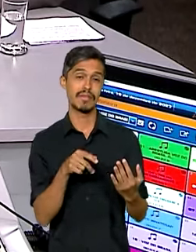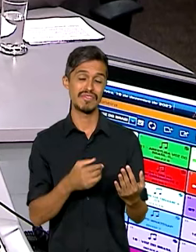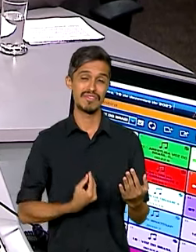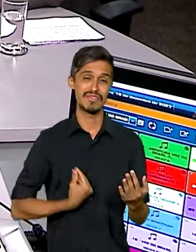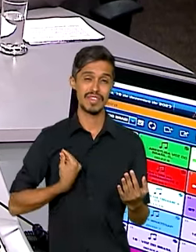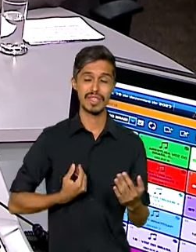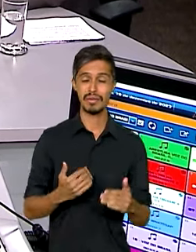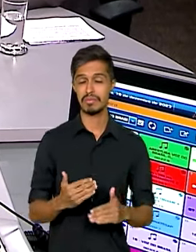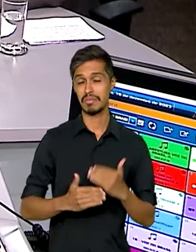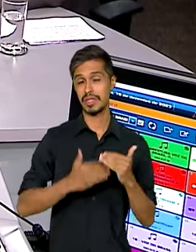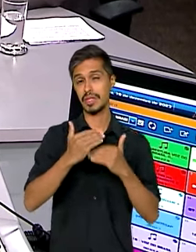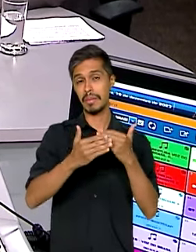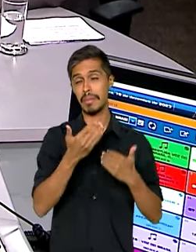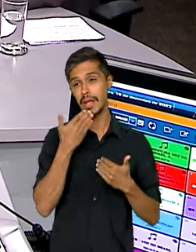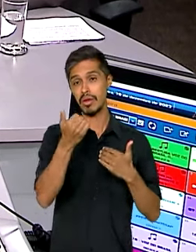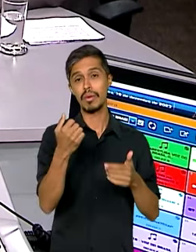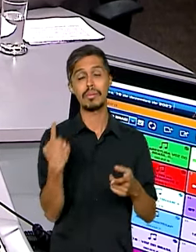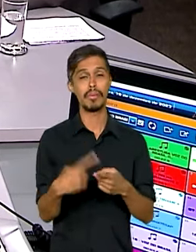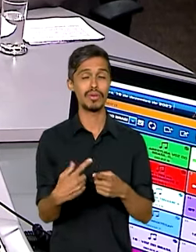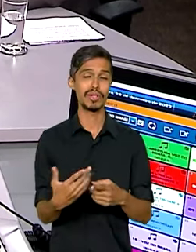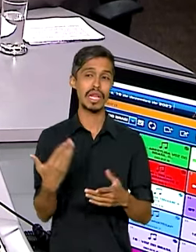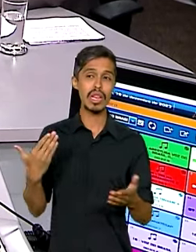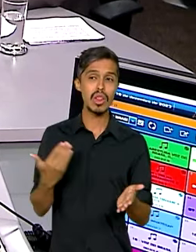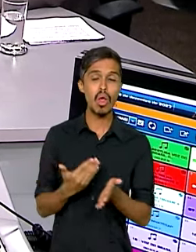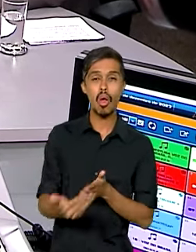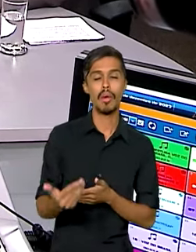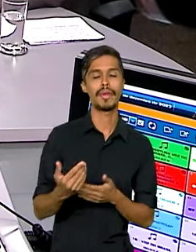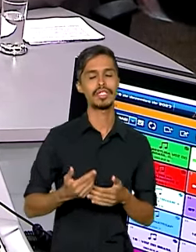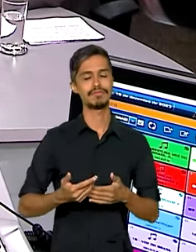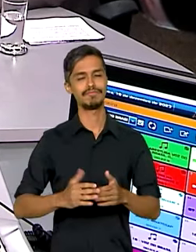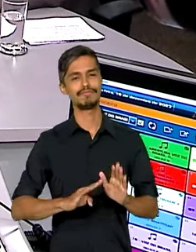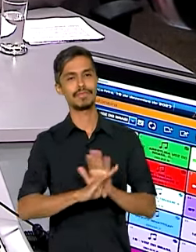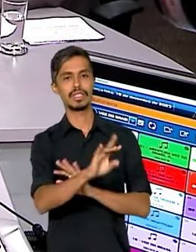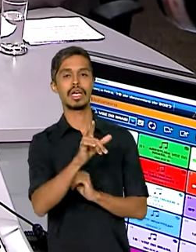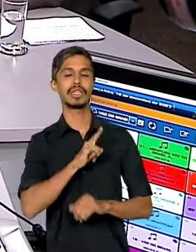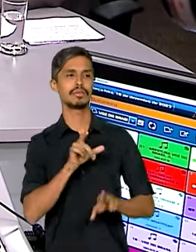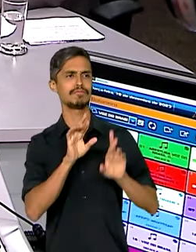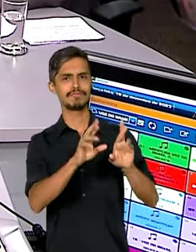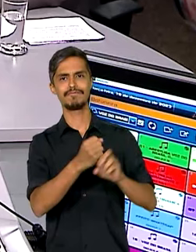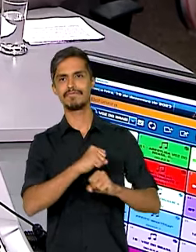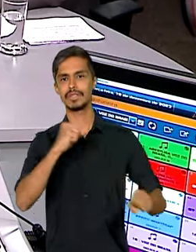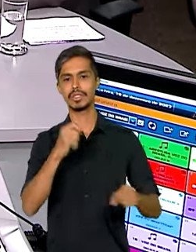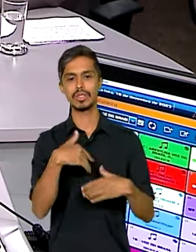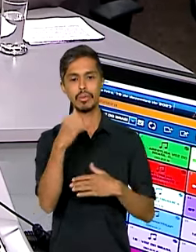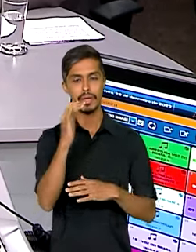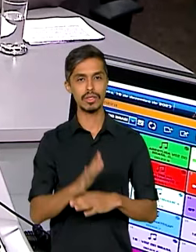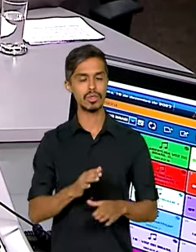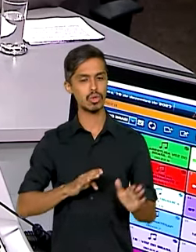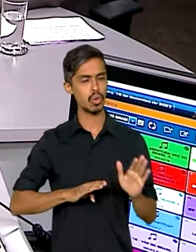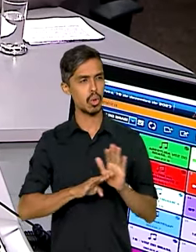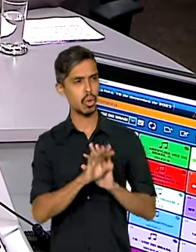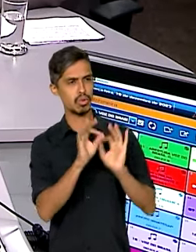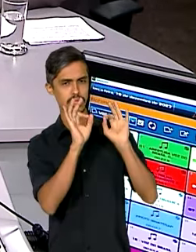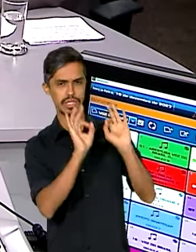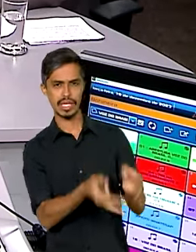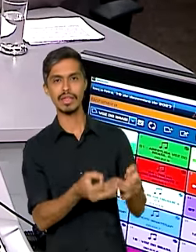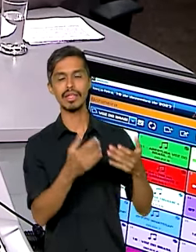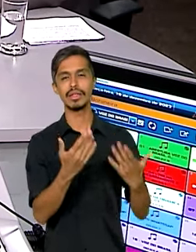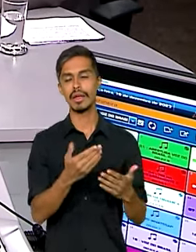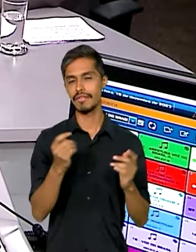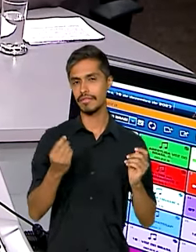passado recente e que tem uma esperança muito grande de que o Brasil está no rumo certo e que a vi pode